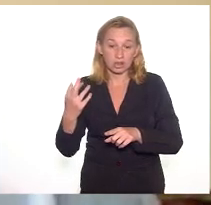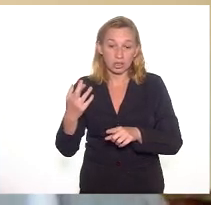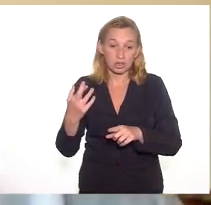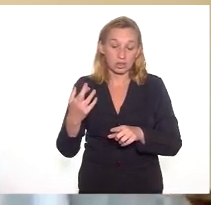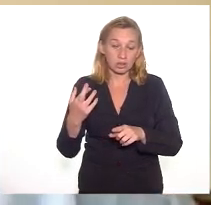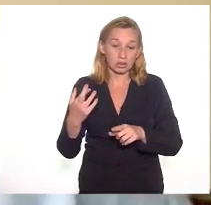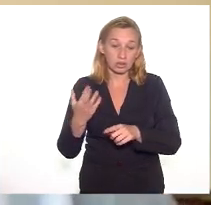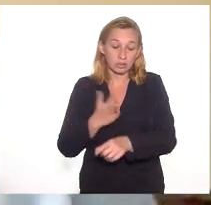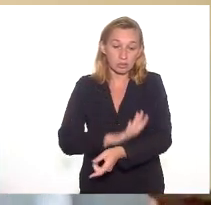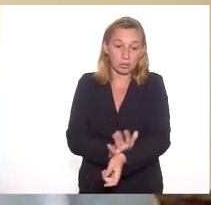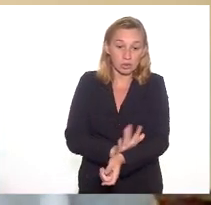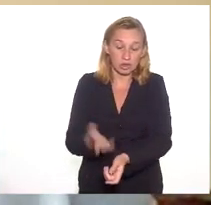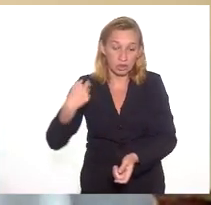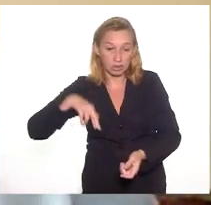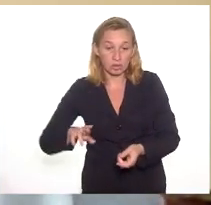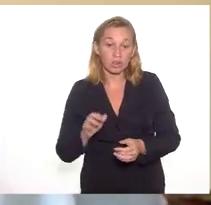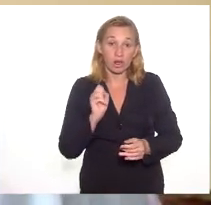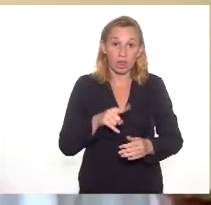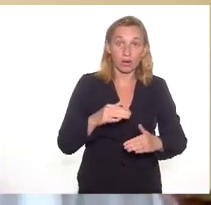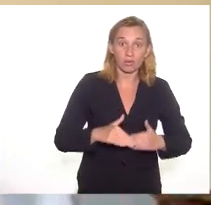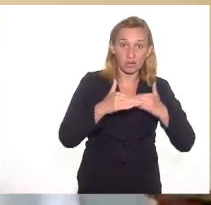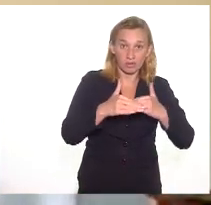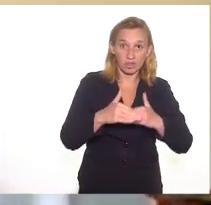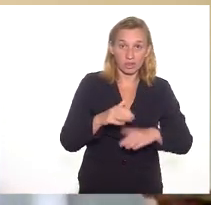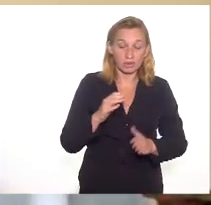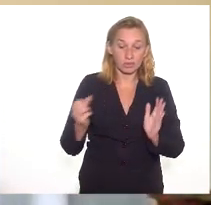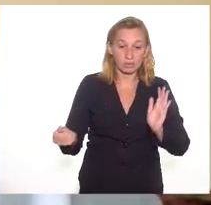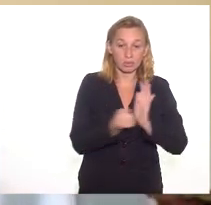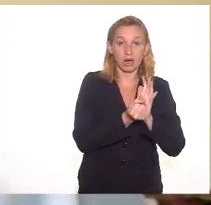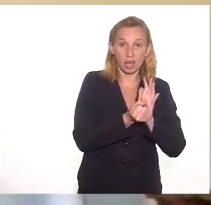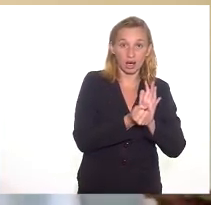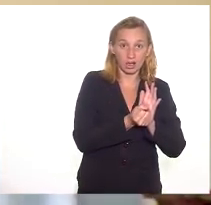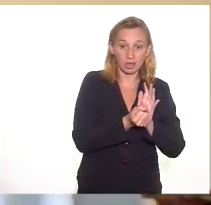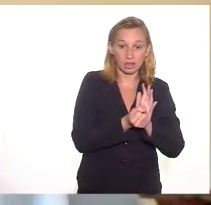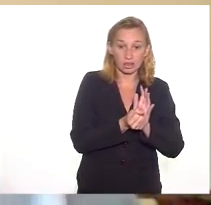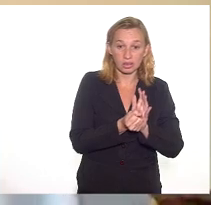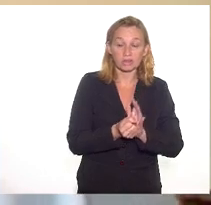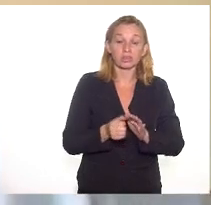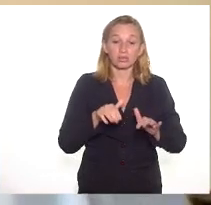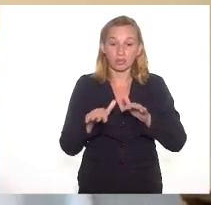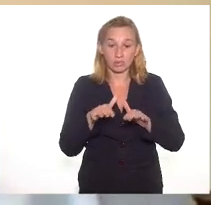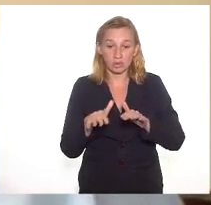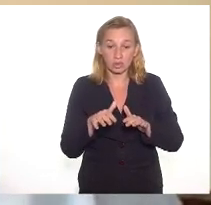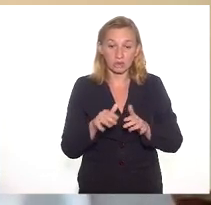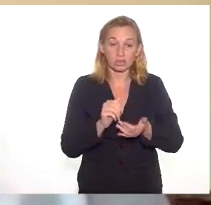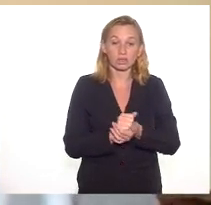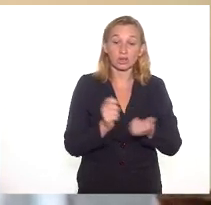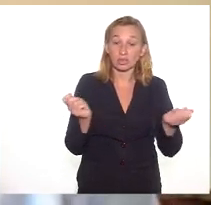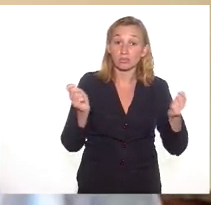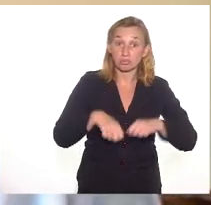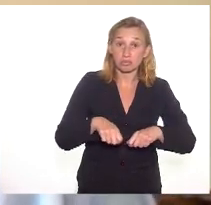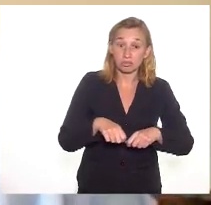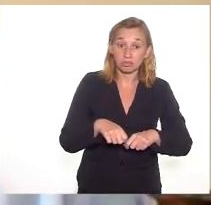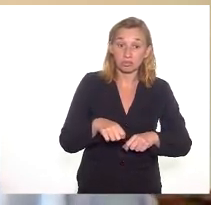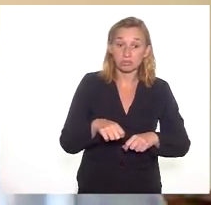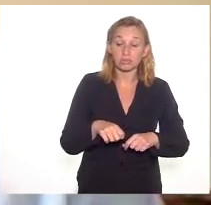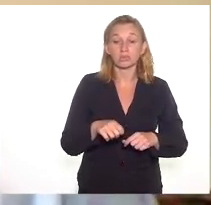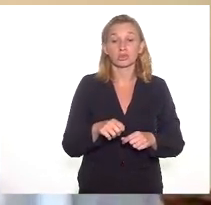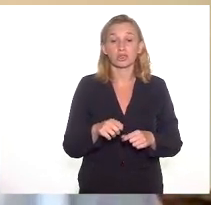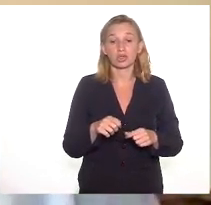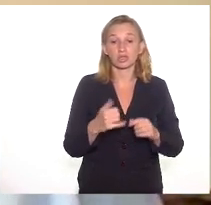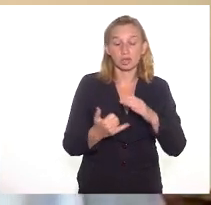ficando autorizativo. É um avanço, porque marca esse mês como esse mês de mobilização, dá essa possibilidade às instituições